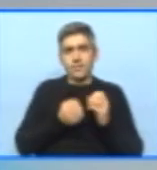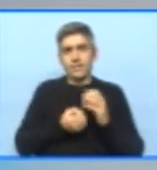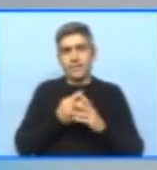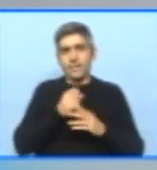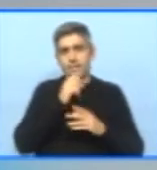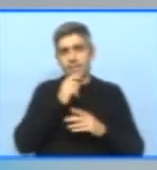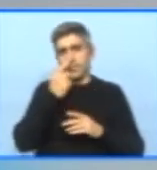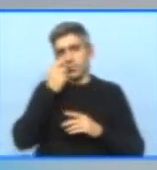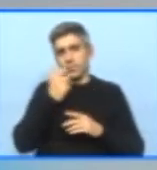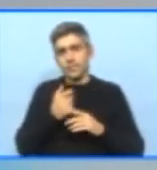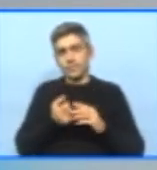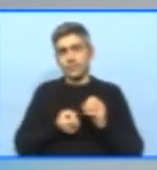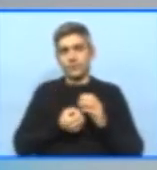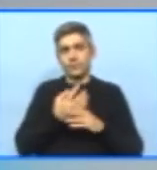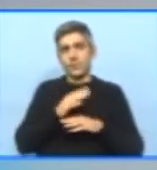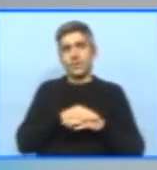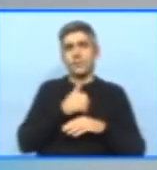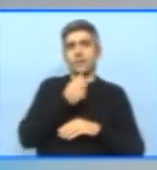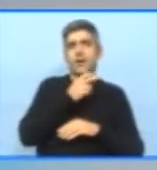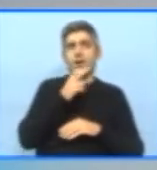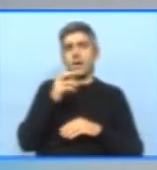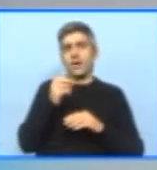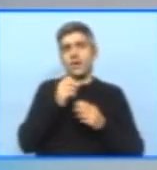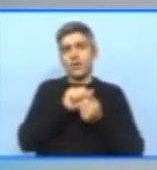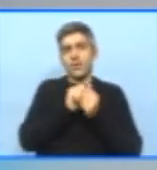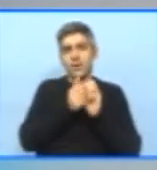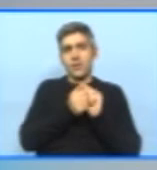criação do ser humano, a partir do barro,